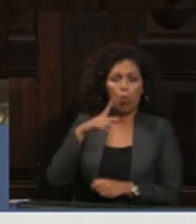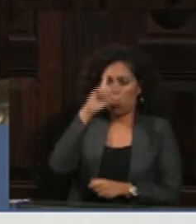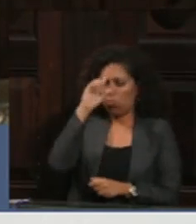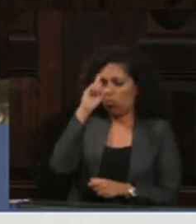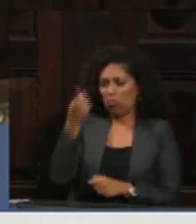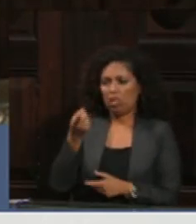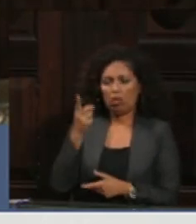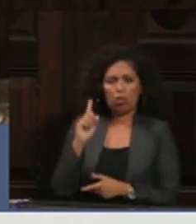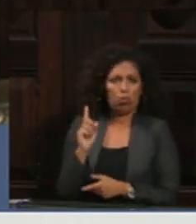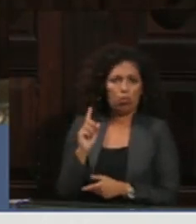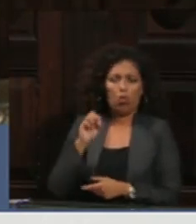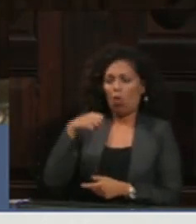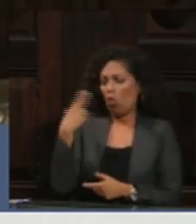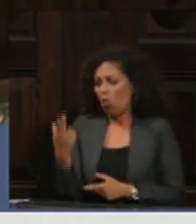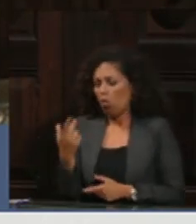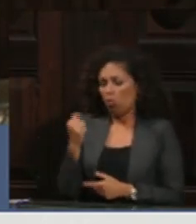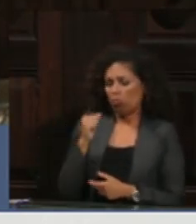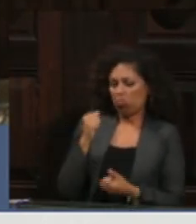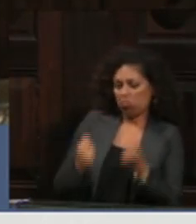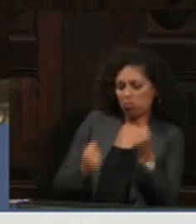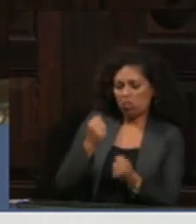quem dirigiu o veículo.